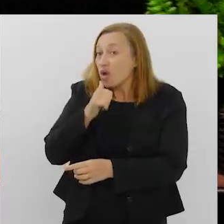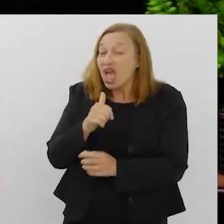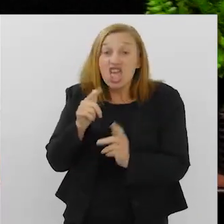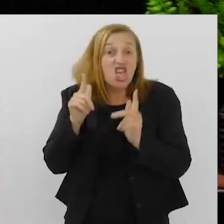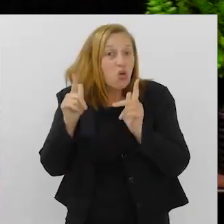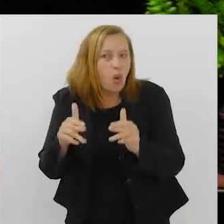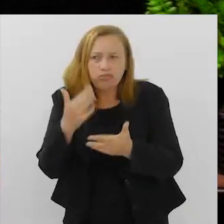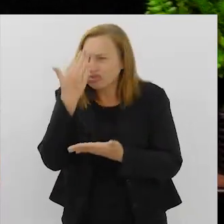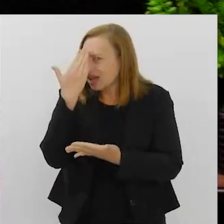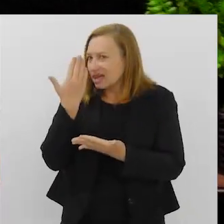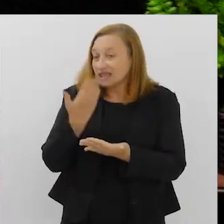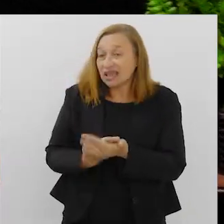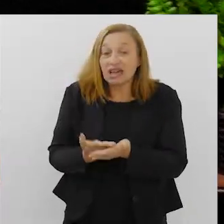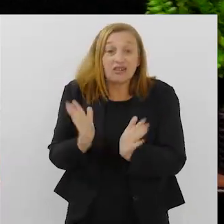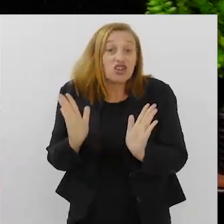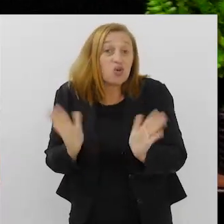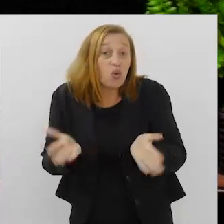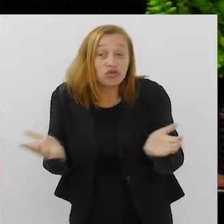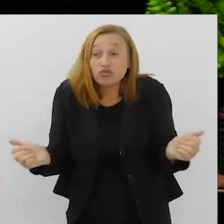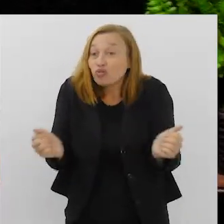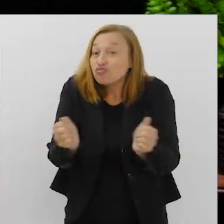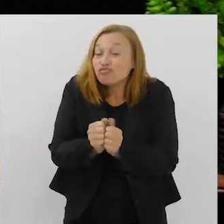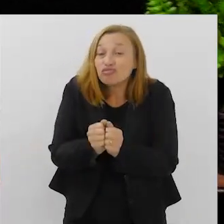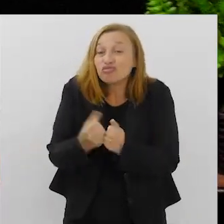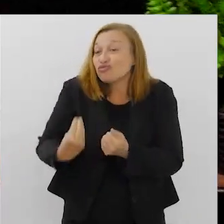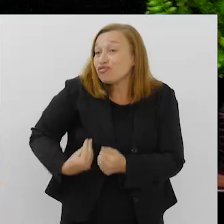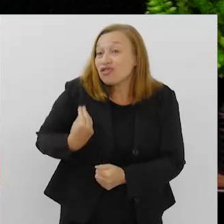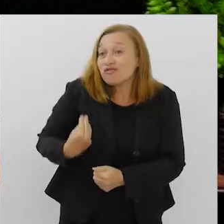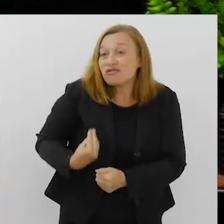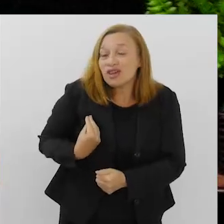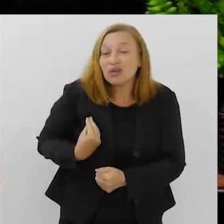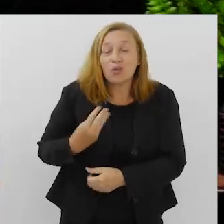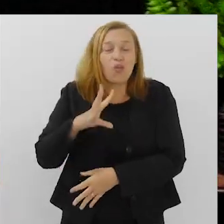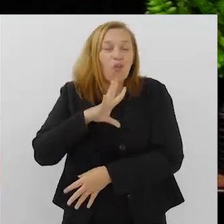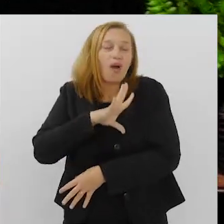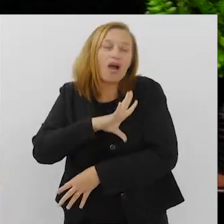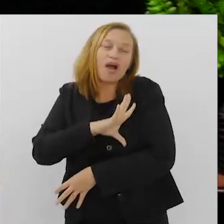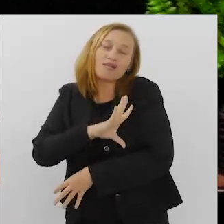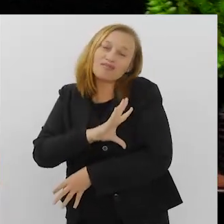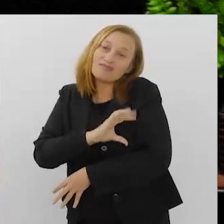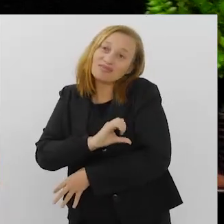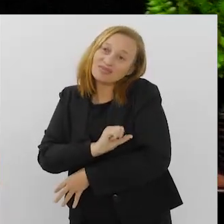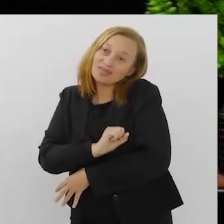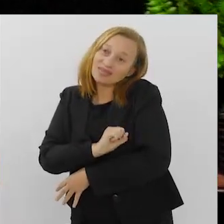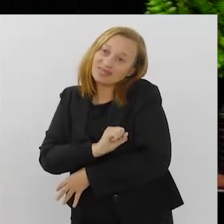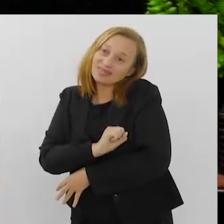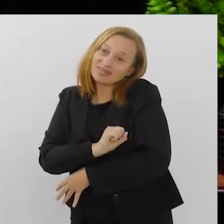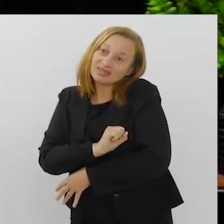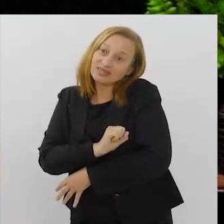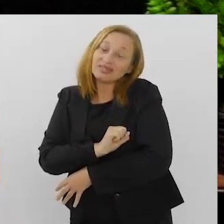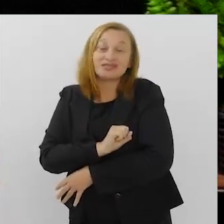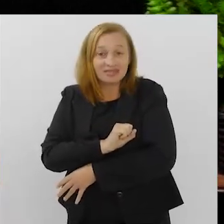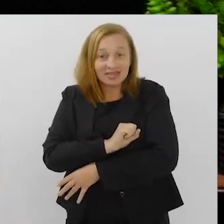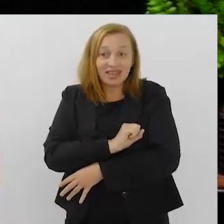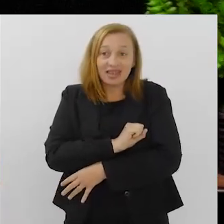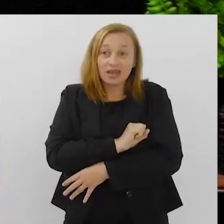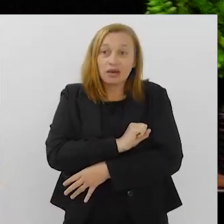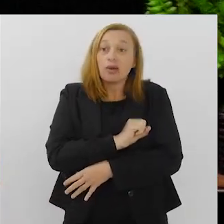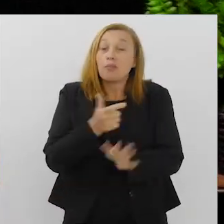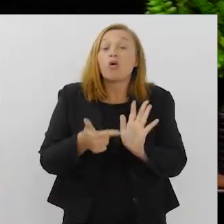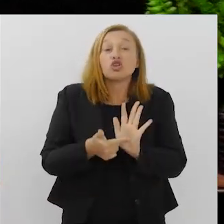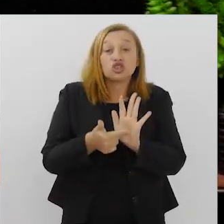não acreditava mais, se conheceram, estão hoje aí, né? Vivendo ainda o amor e quebrando